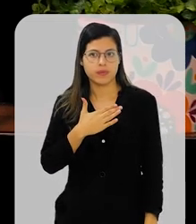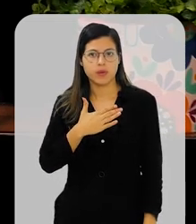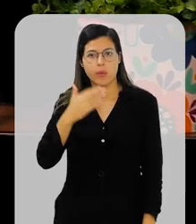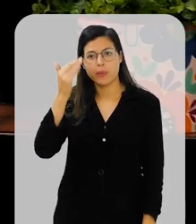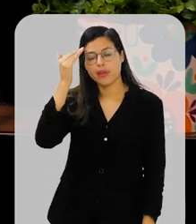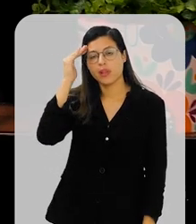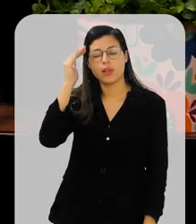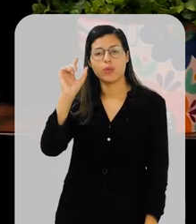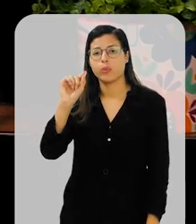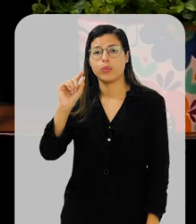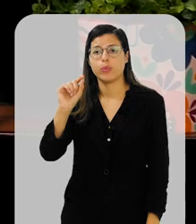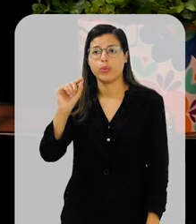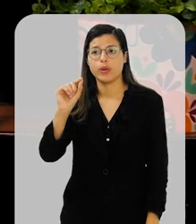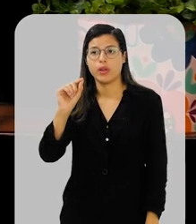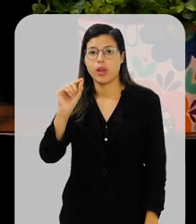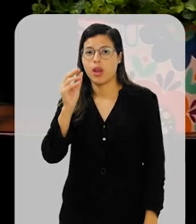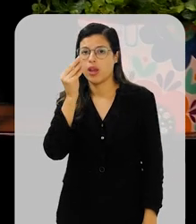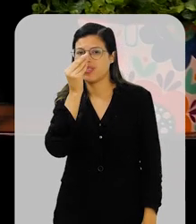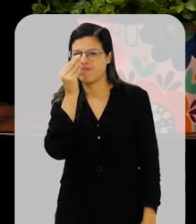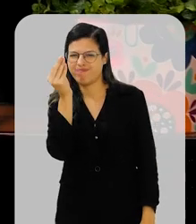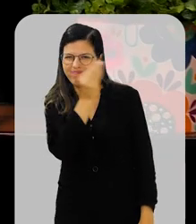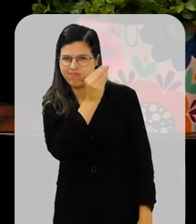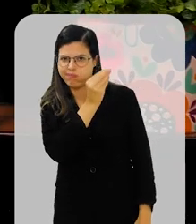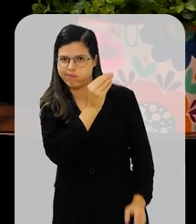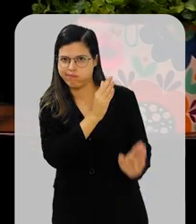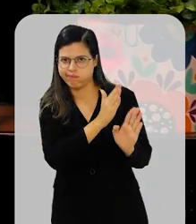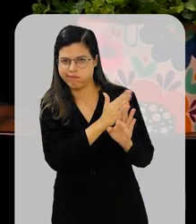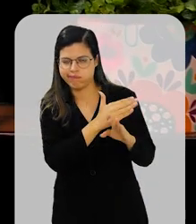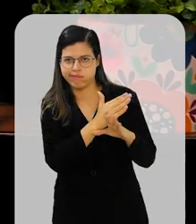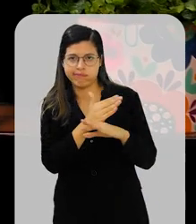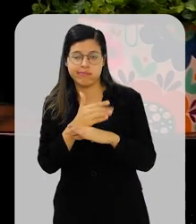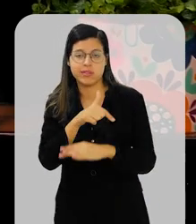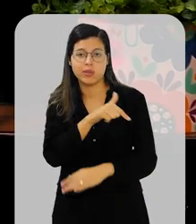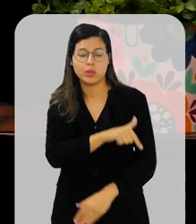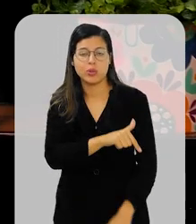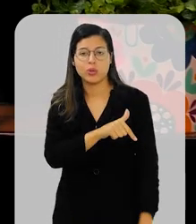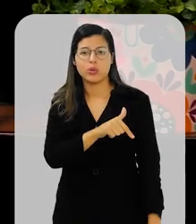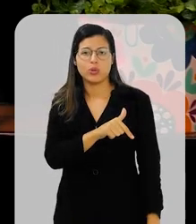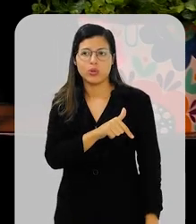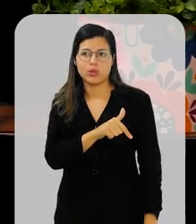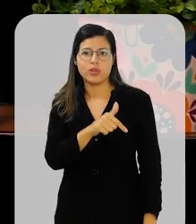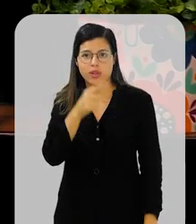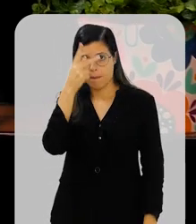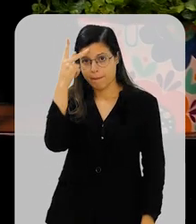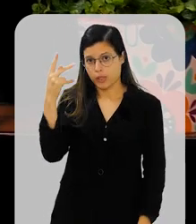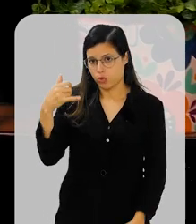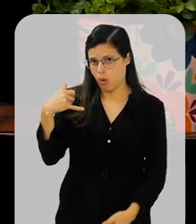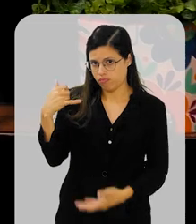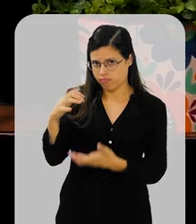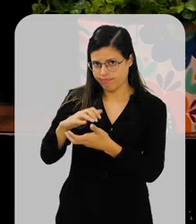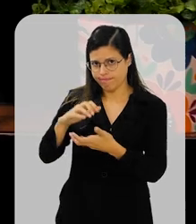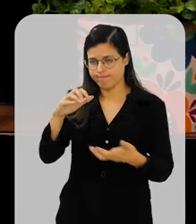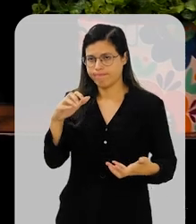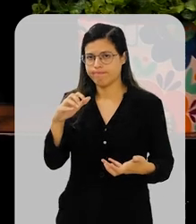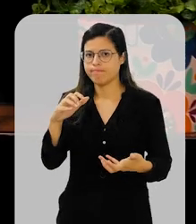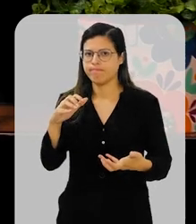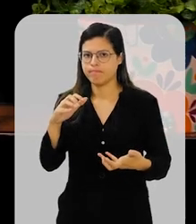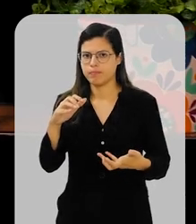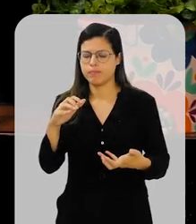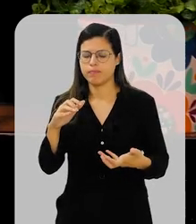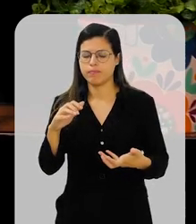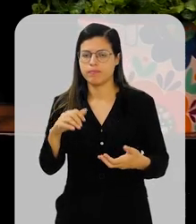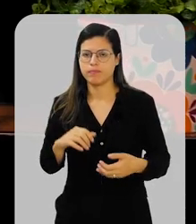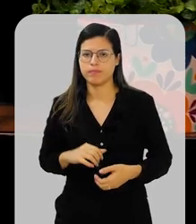mim, eu entendo que a negligência do abandono do idoso, né, da pessoa